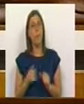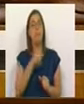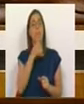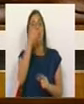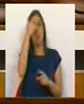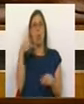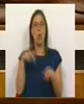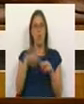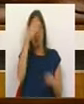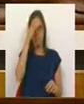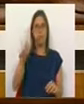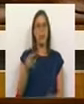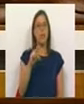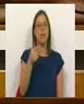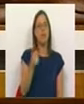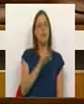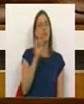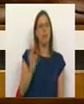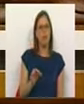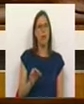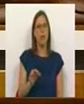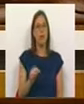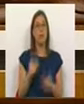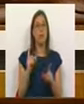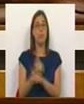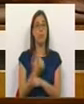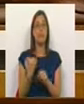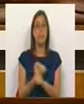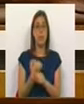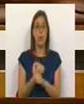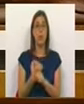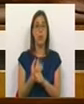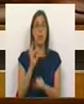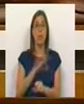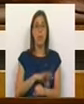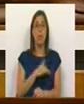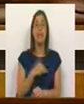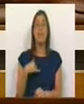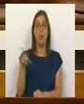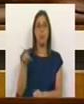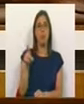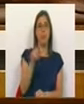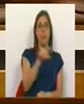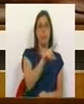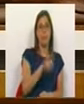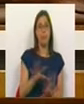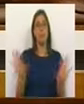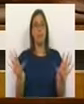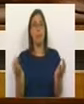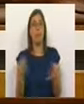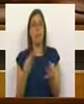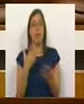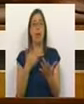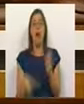decidiu um corte cego de 35% com a aquisição de serviços profissionais de saúde. Aliás,